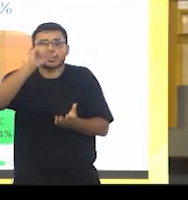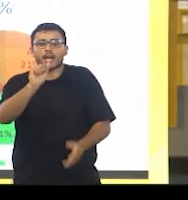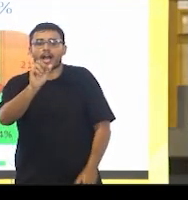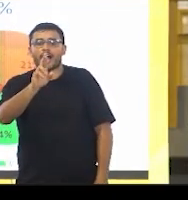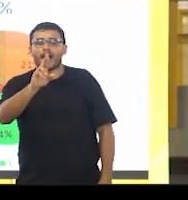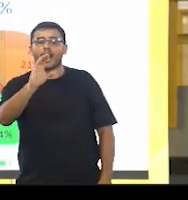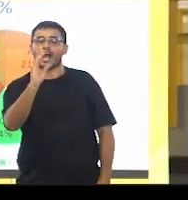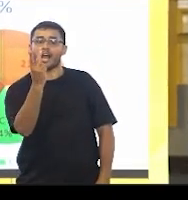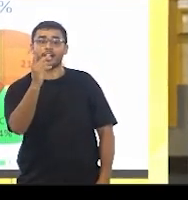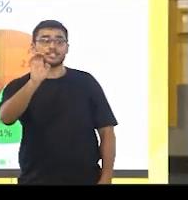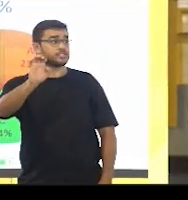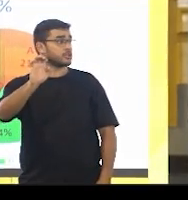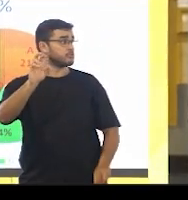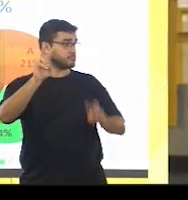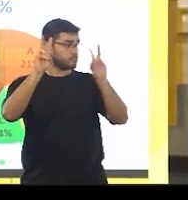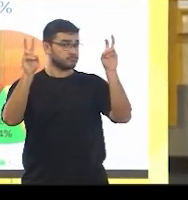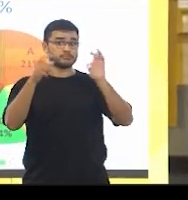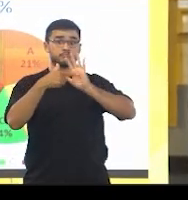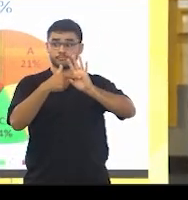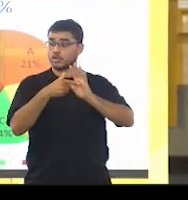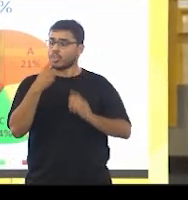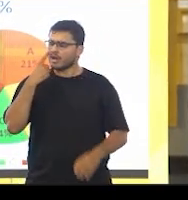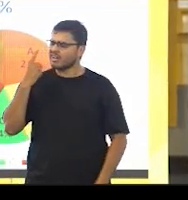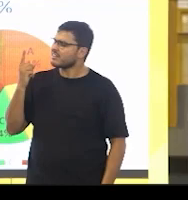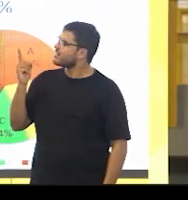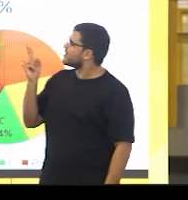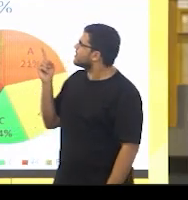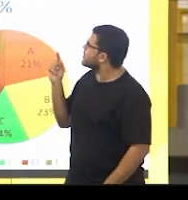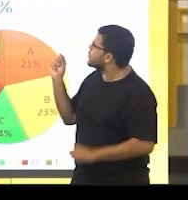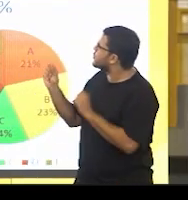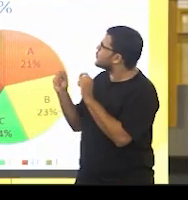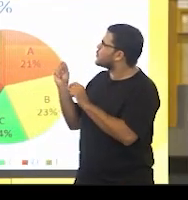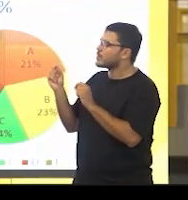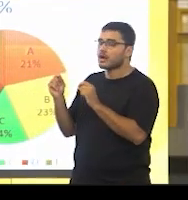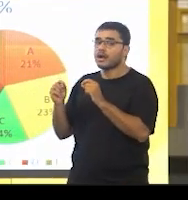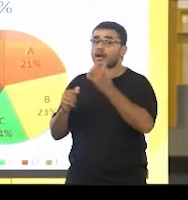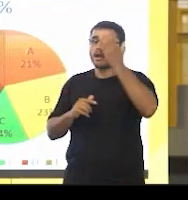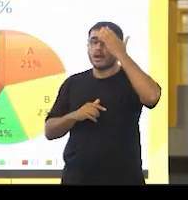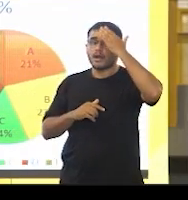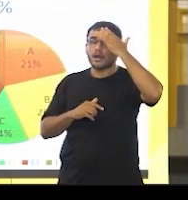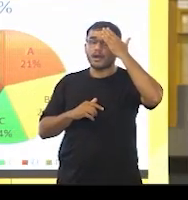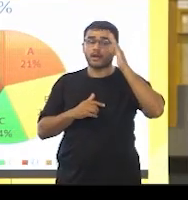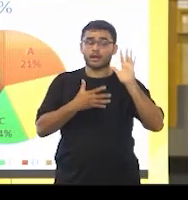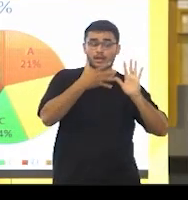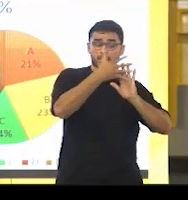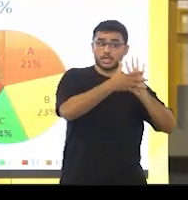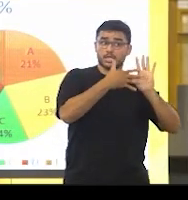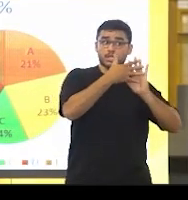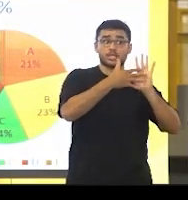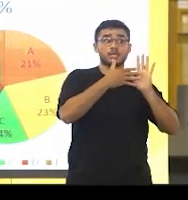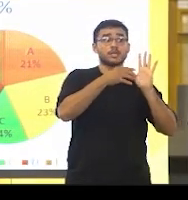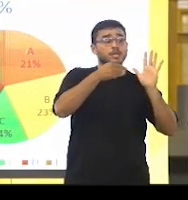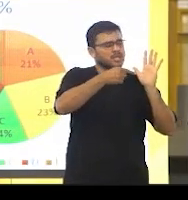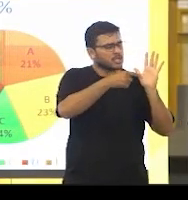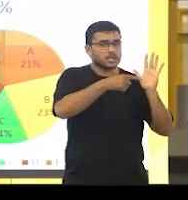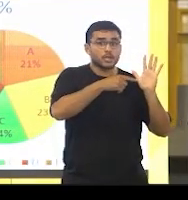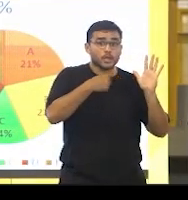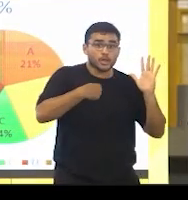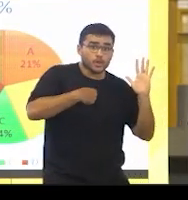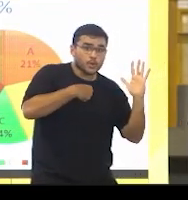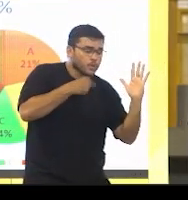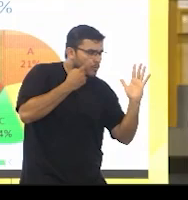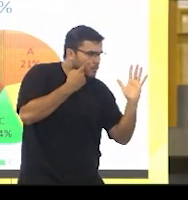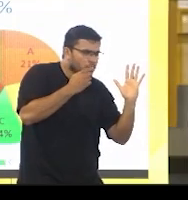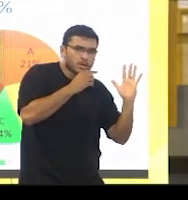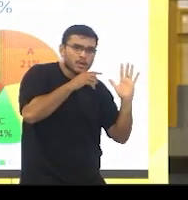pessoal, vamos enxugar esse comando, vamos entender o que é que a pessoa que elaborou a questão, ela está pedindo da